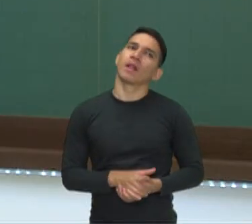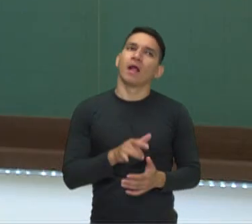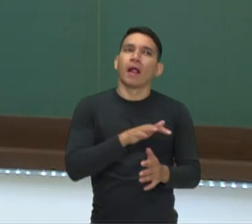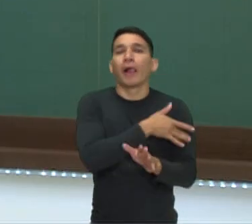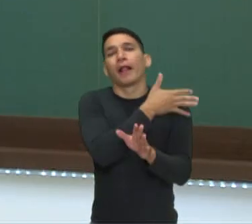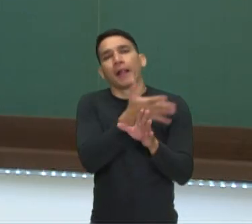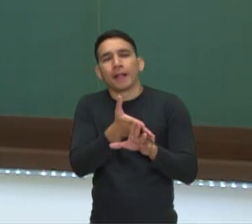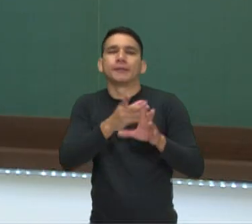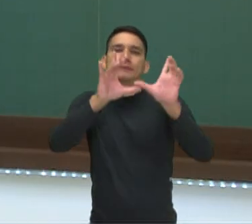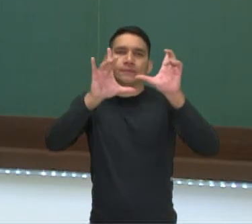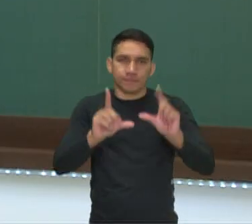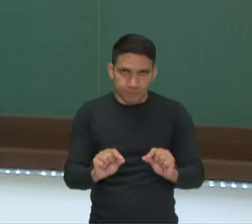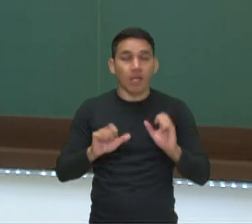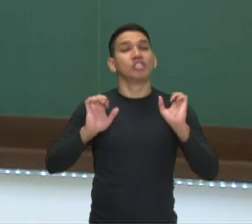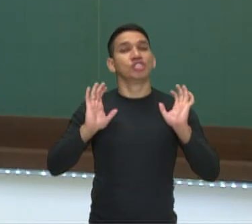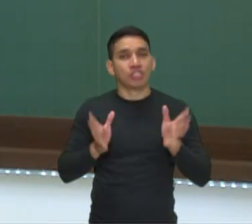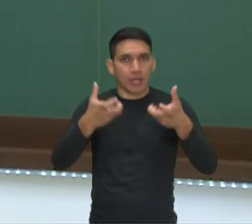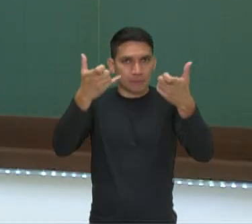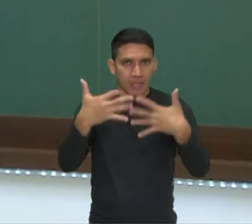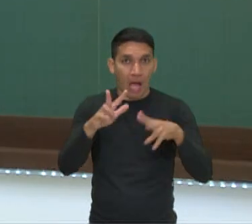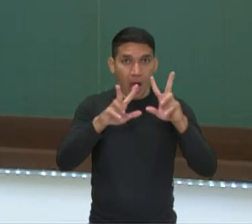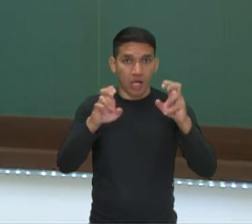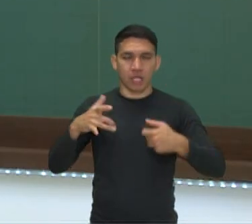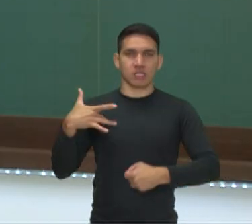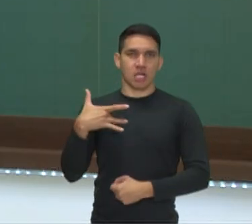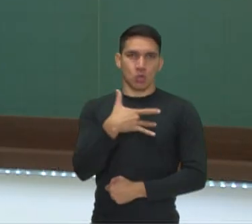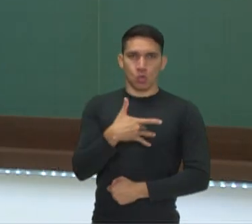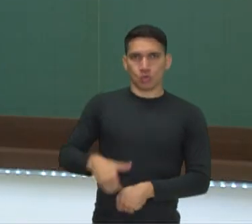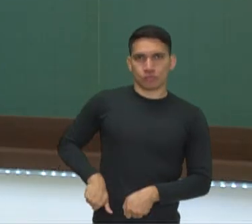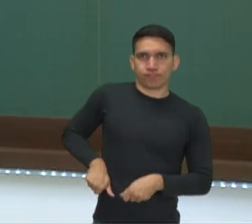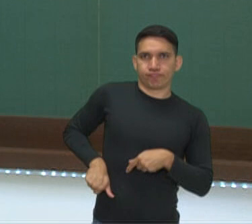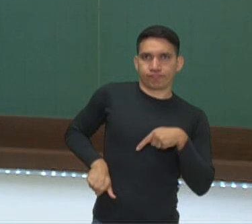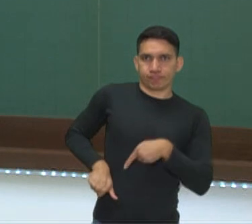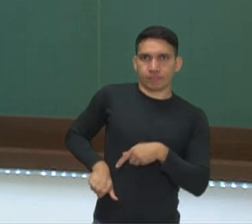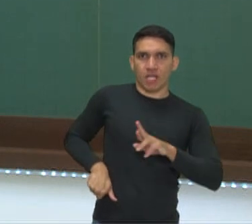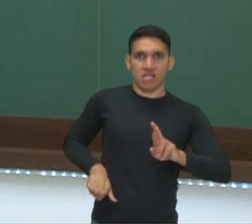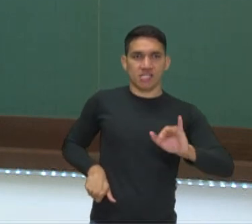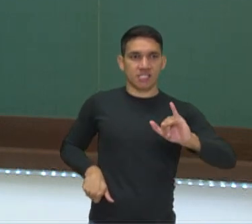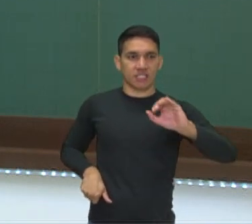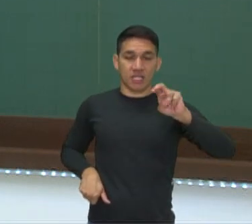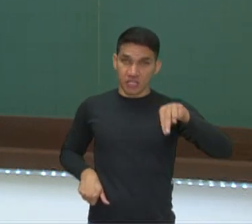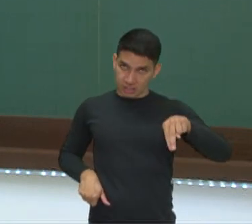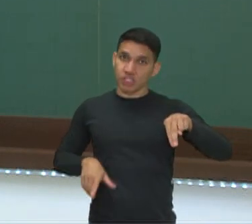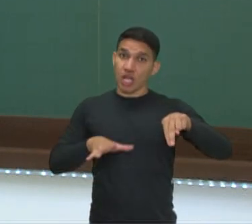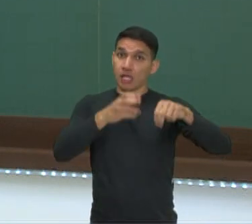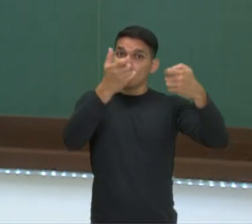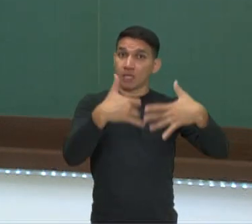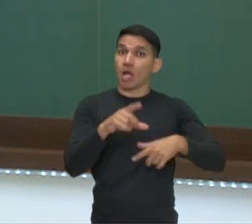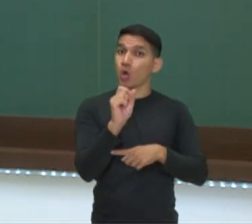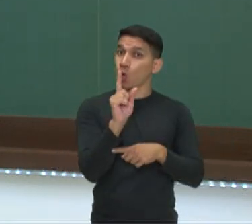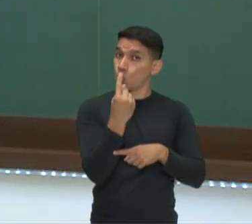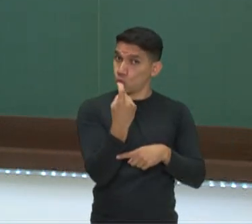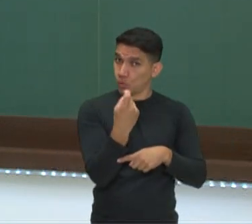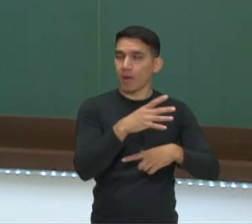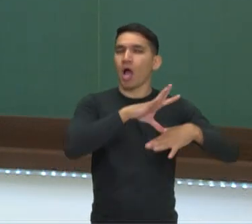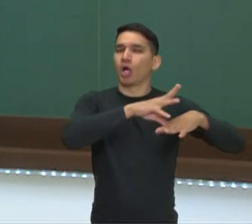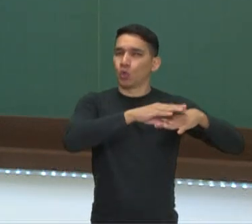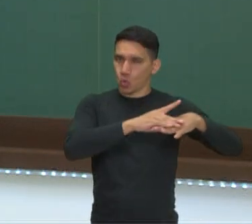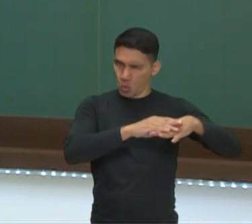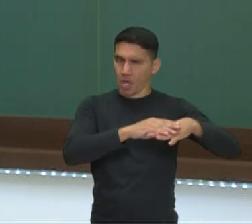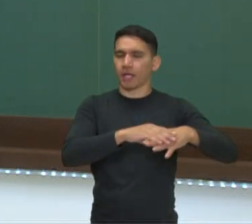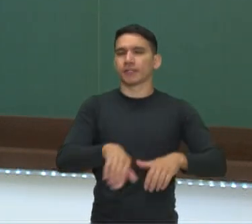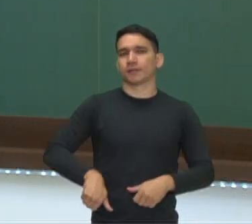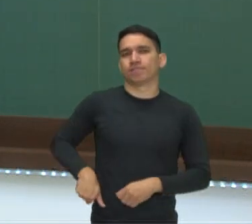Falando então, né, sobre a saúde dos rins, nós já falamos aí de uma doença, os cálculos renais. Vamos